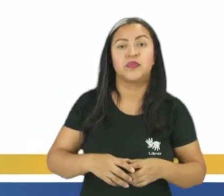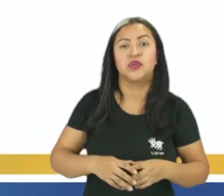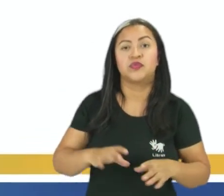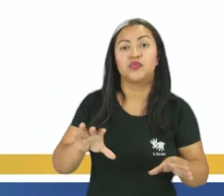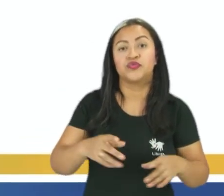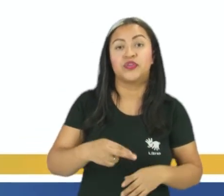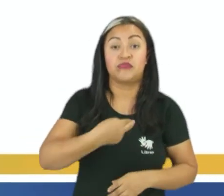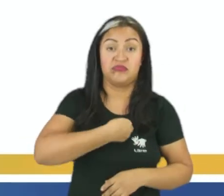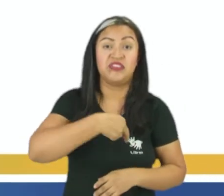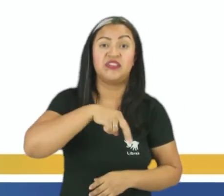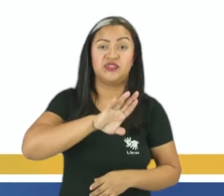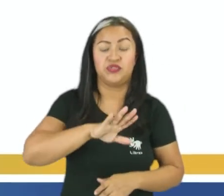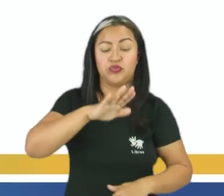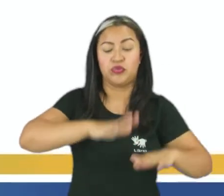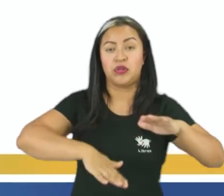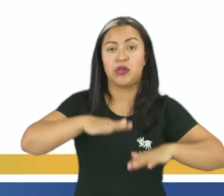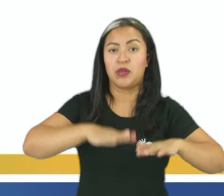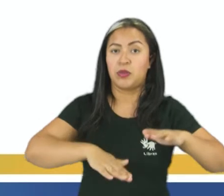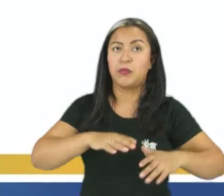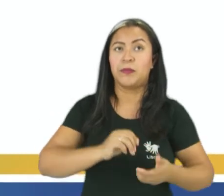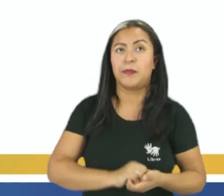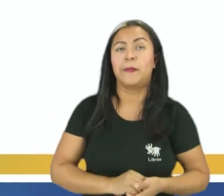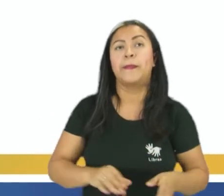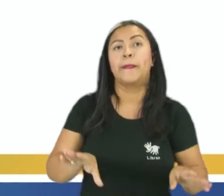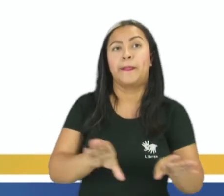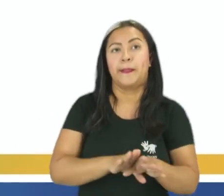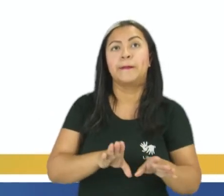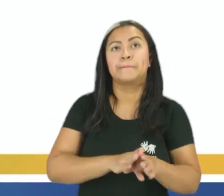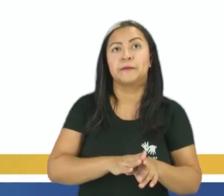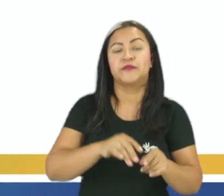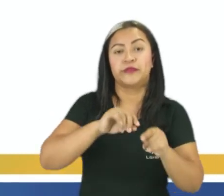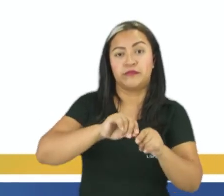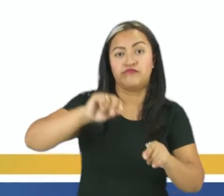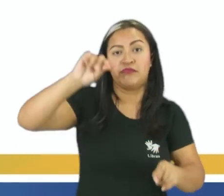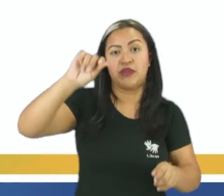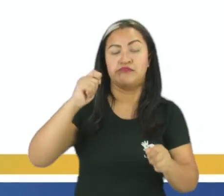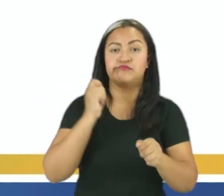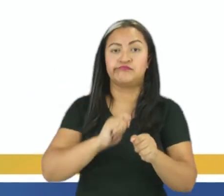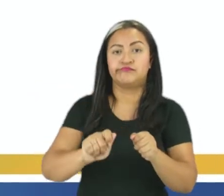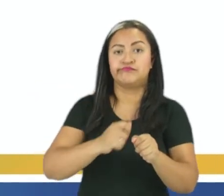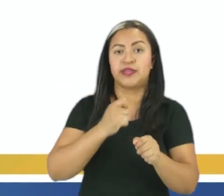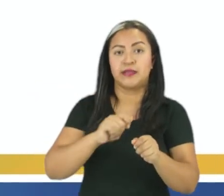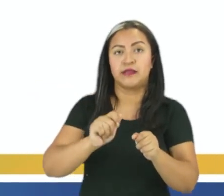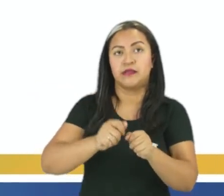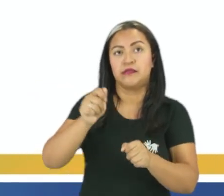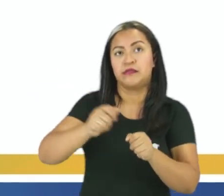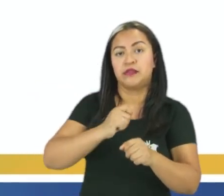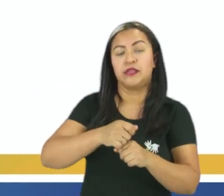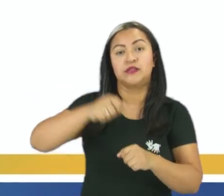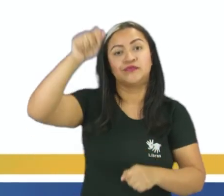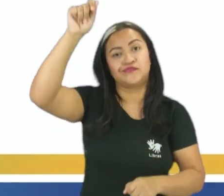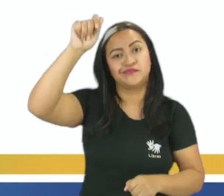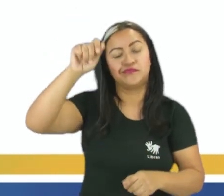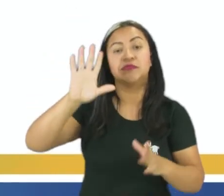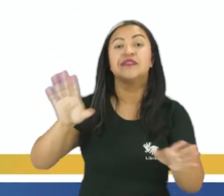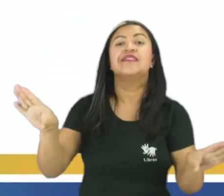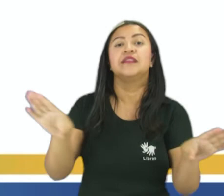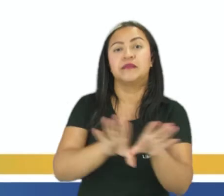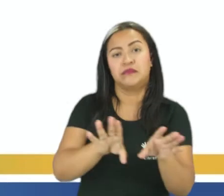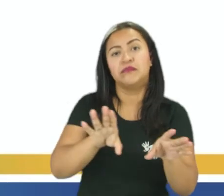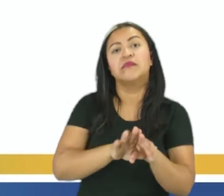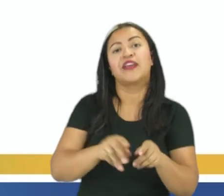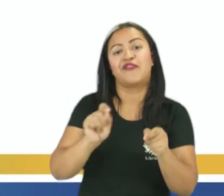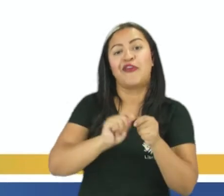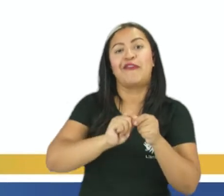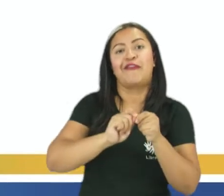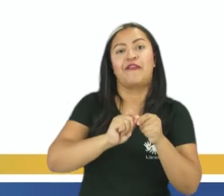da capoeira, né, os tambores, aí a gente vai ter também o berimbau, né, esses instrumentos também que eles têm essa questão bem artesanal,